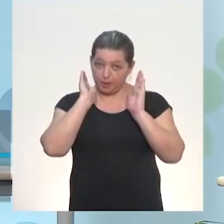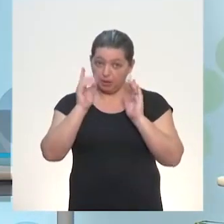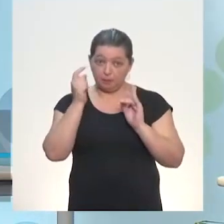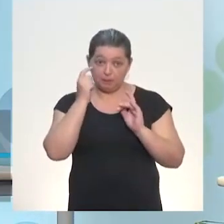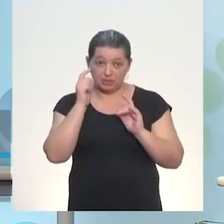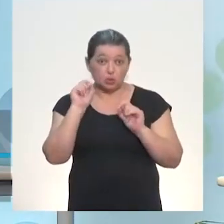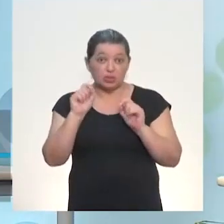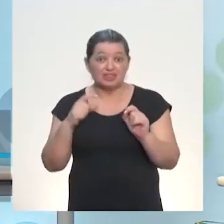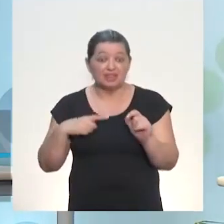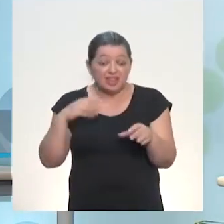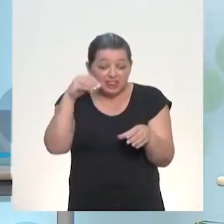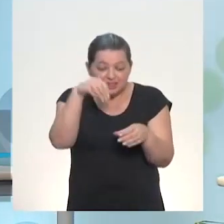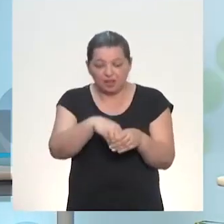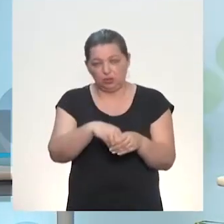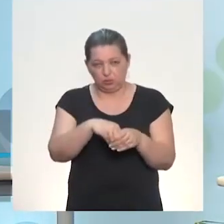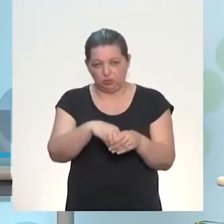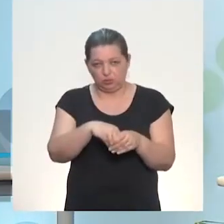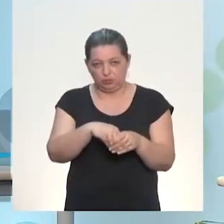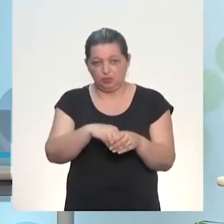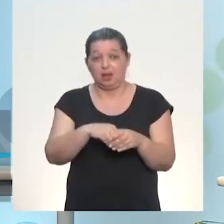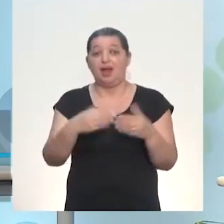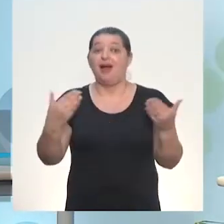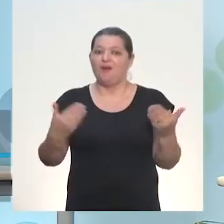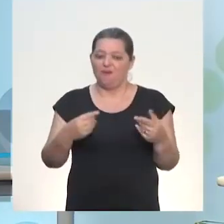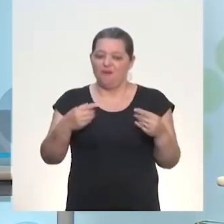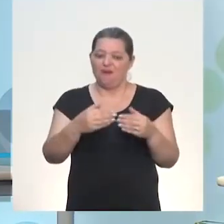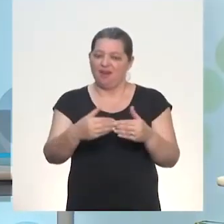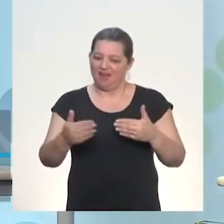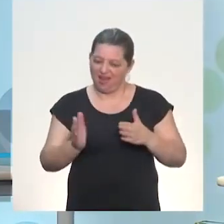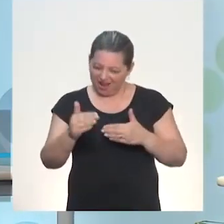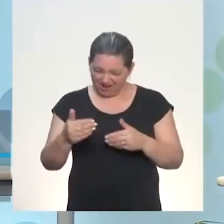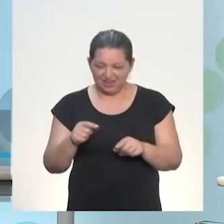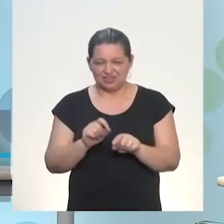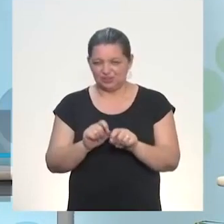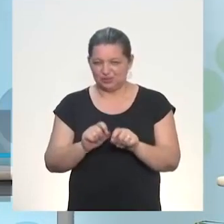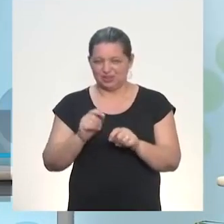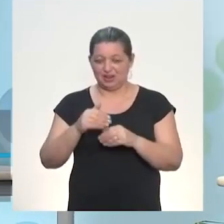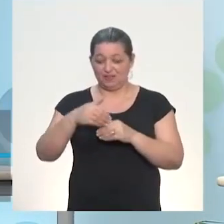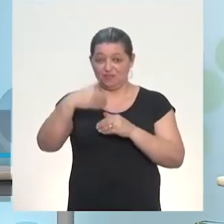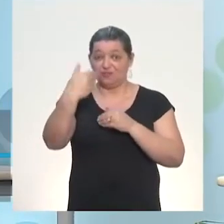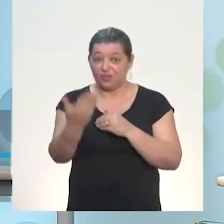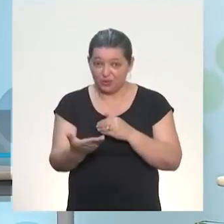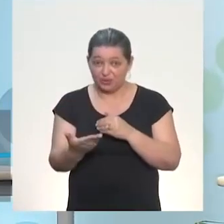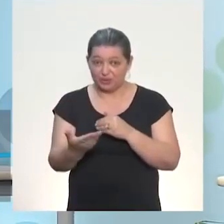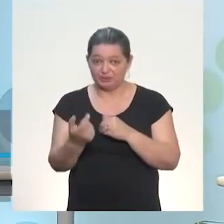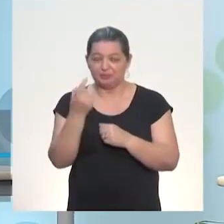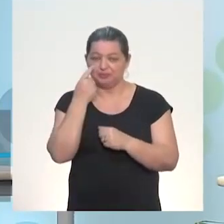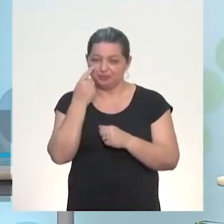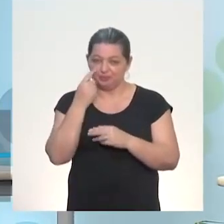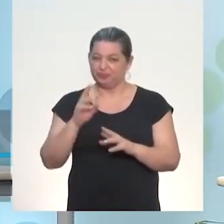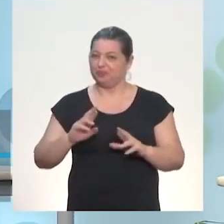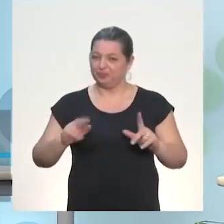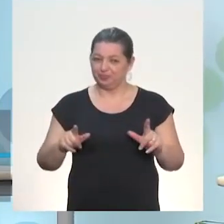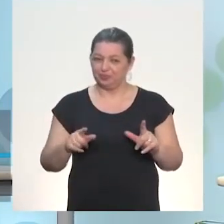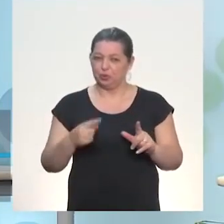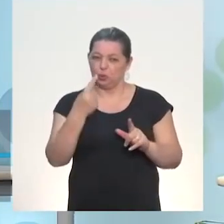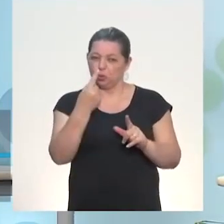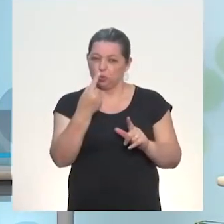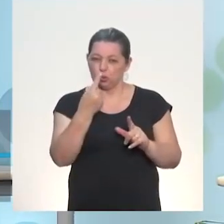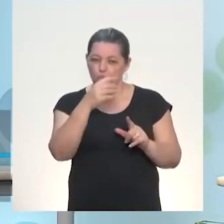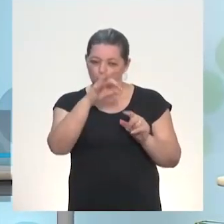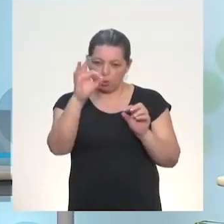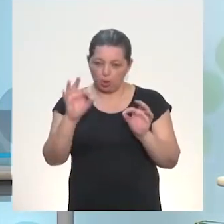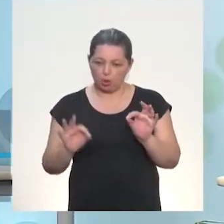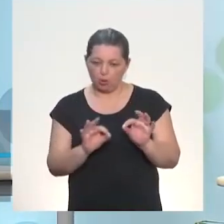dentro. Aqui na caixa, eu quero a parte externa para poder colocar dentro do caminhão. Tá bom? Então, aqui as dimensões 1 metro, 1 metro, 1 metro, já é do lado